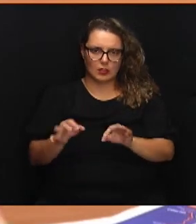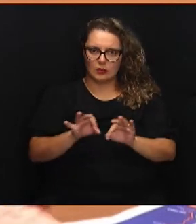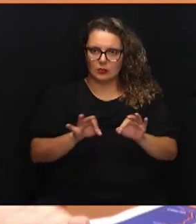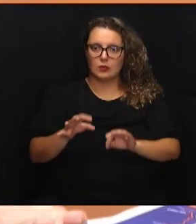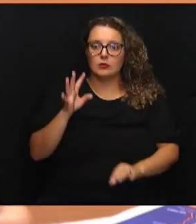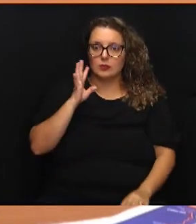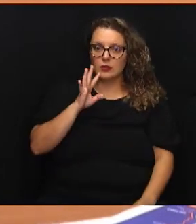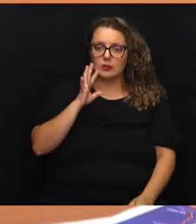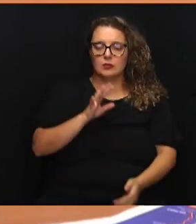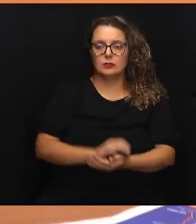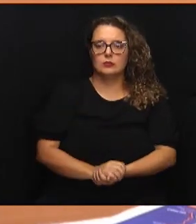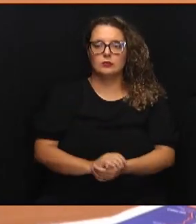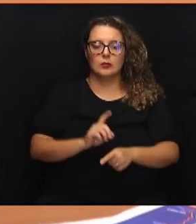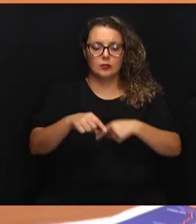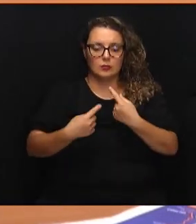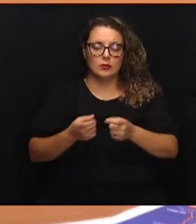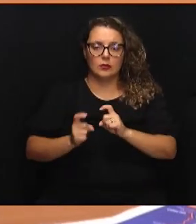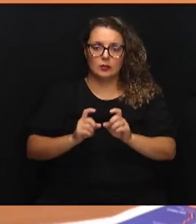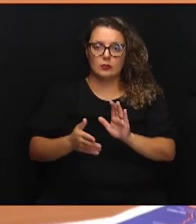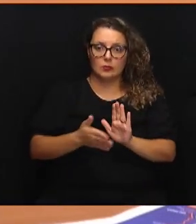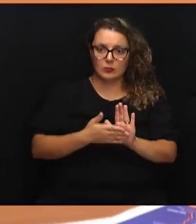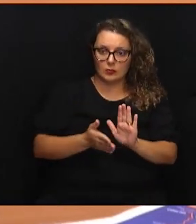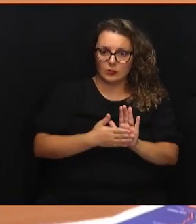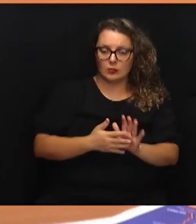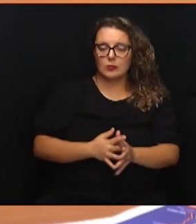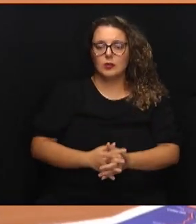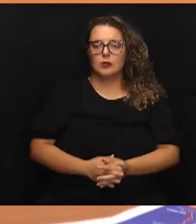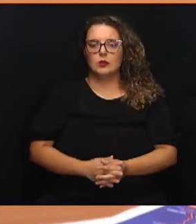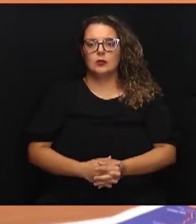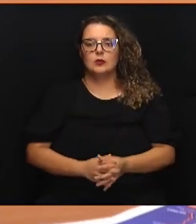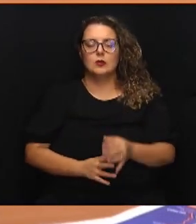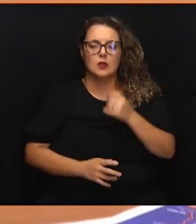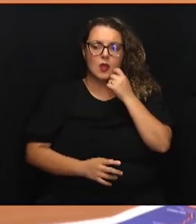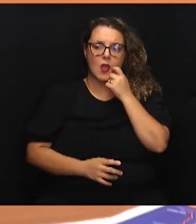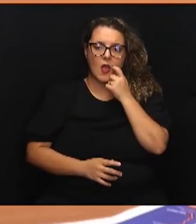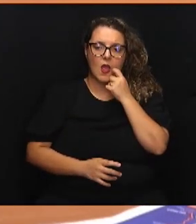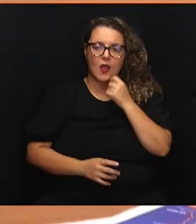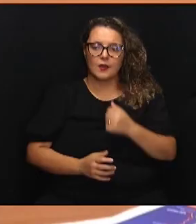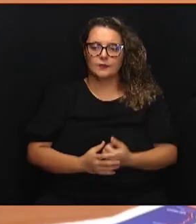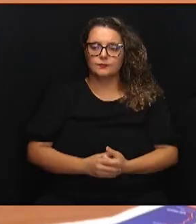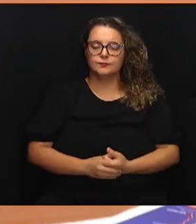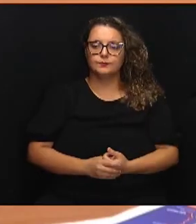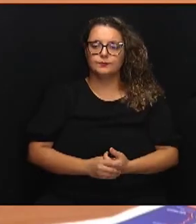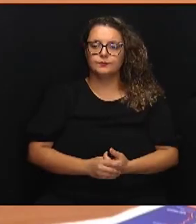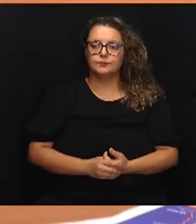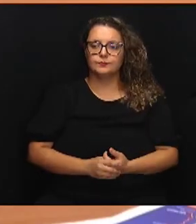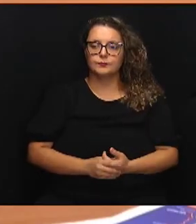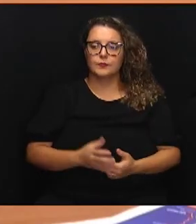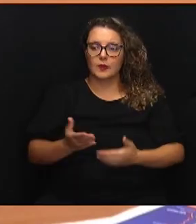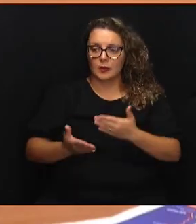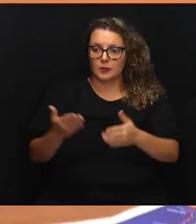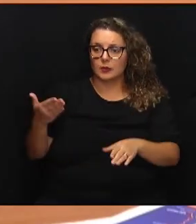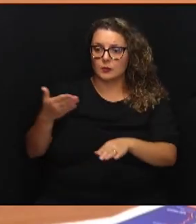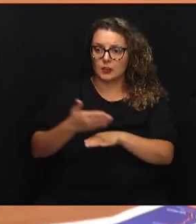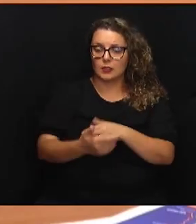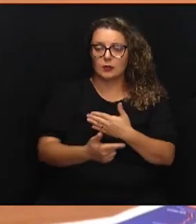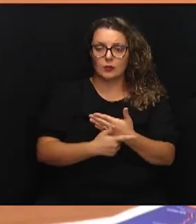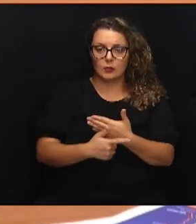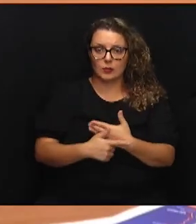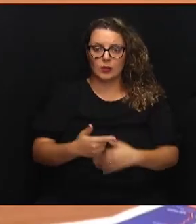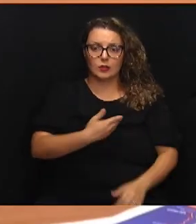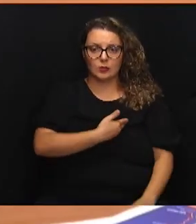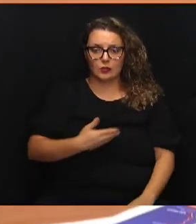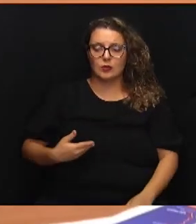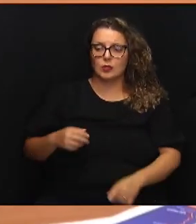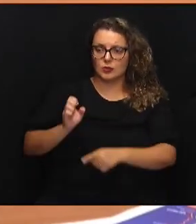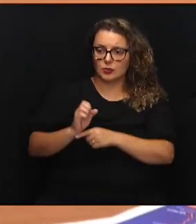bacana. Uma outra reunião que eu estou propondo aqui é para tratar da participação e o papel do governo estadual na